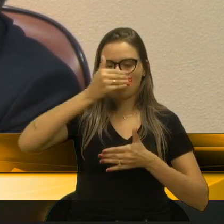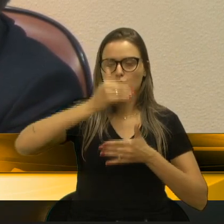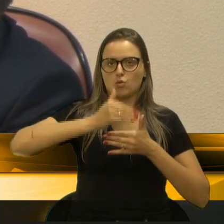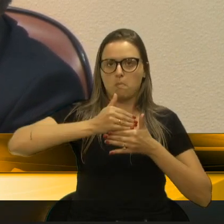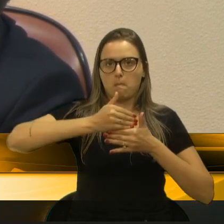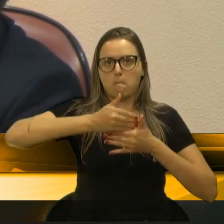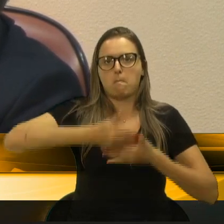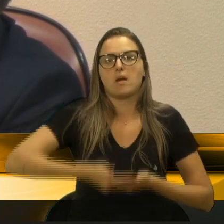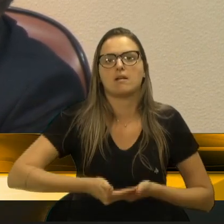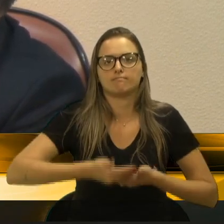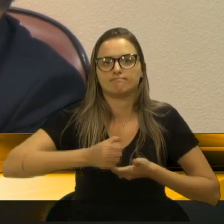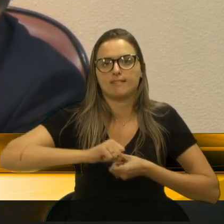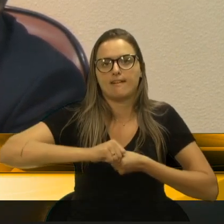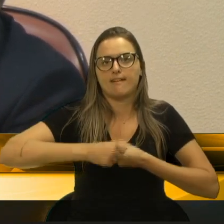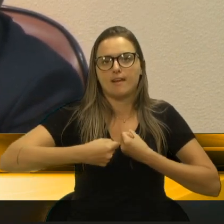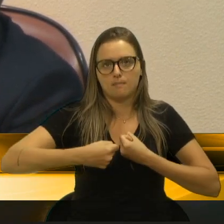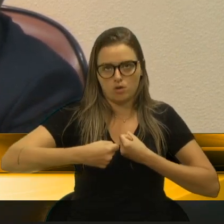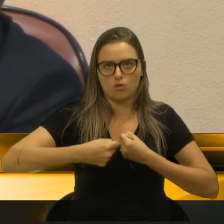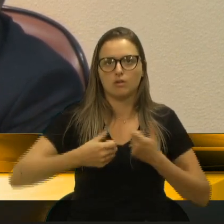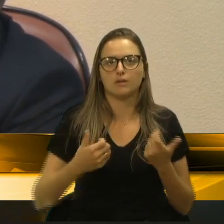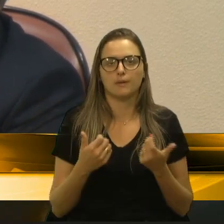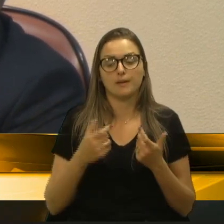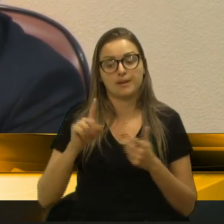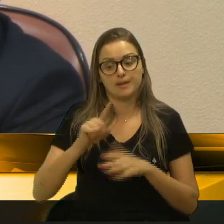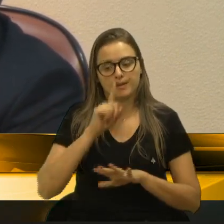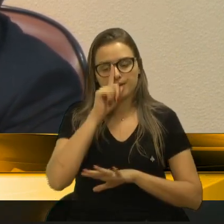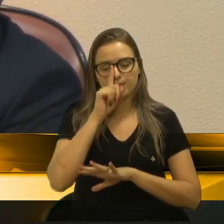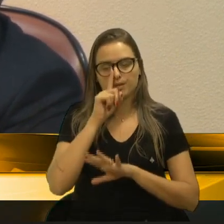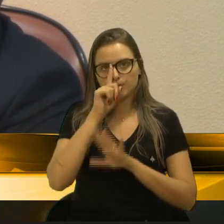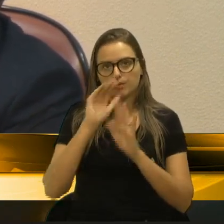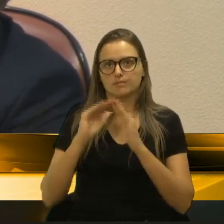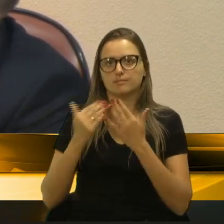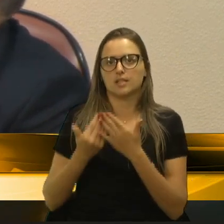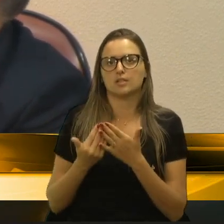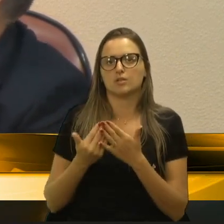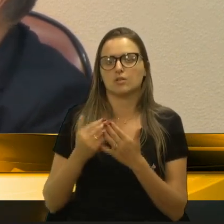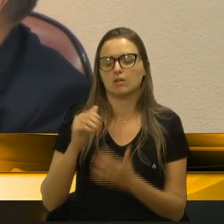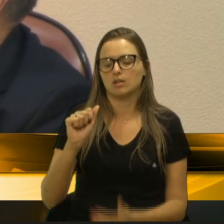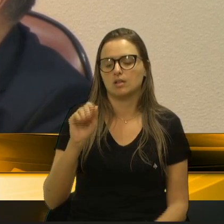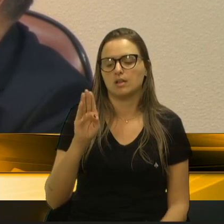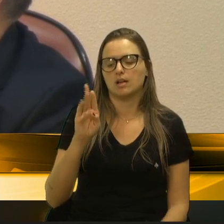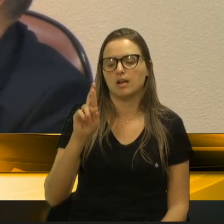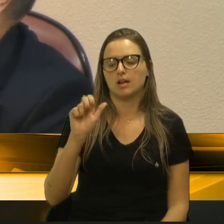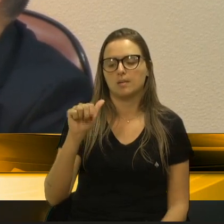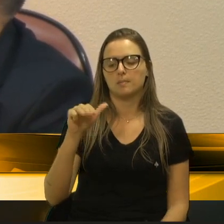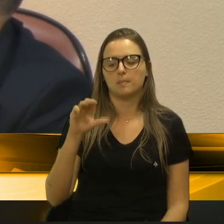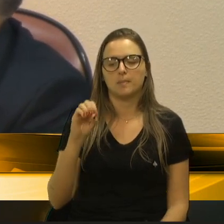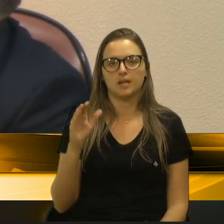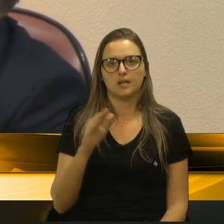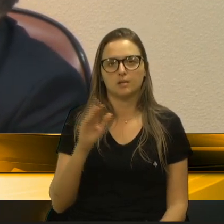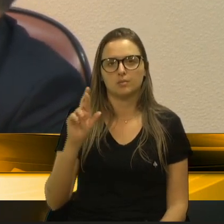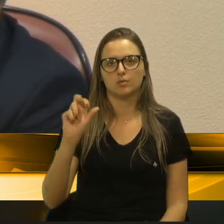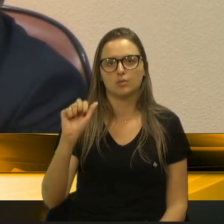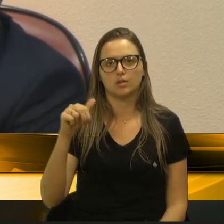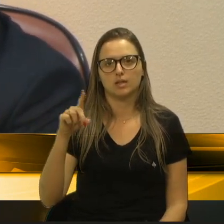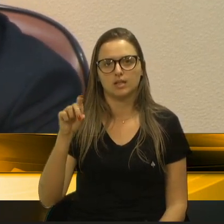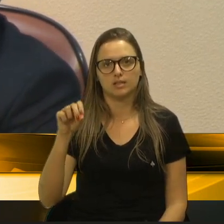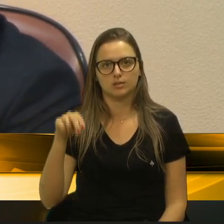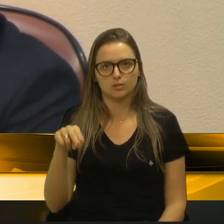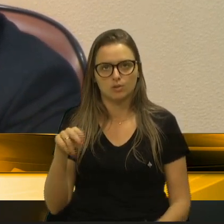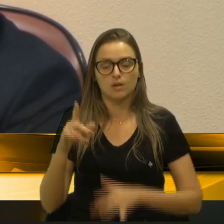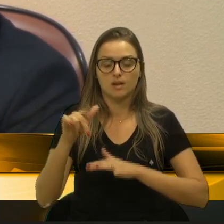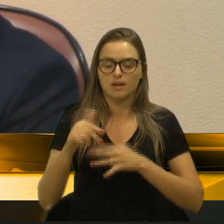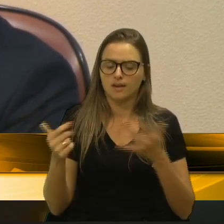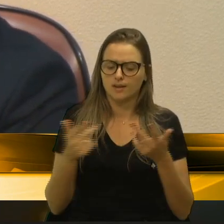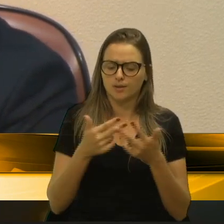caído, rompido lá, colocando a vida de estudantes lá do Abramo Randon, que é desde o ano passado, desde o início do ano passado. Então, são situações